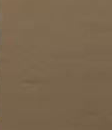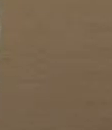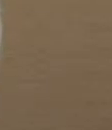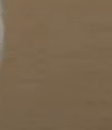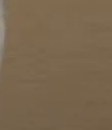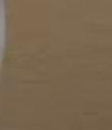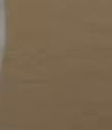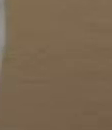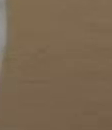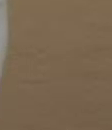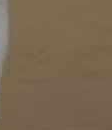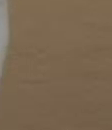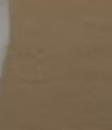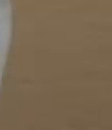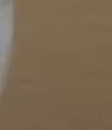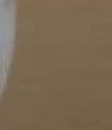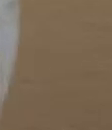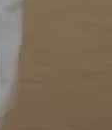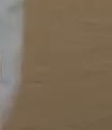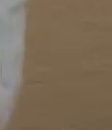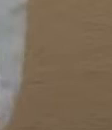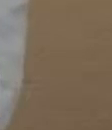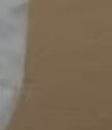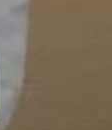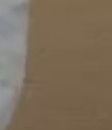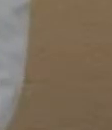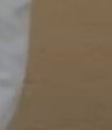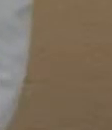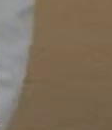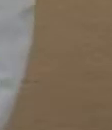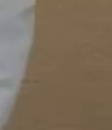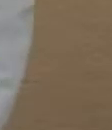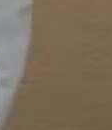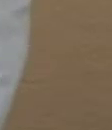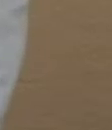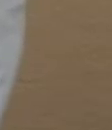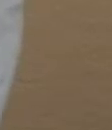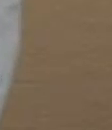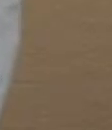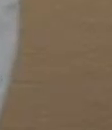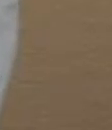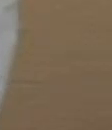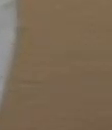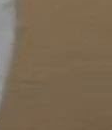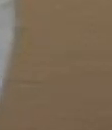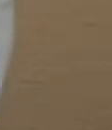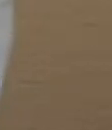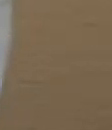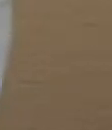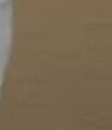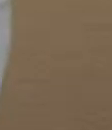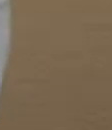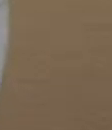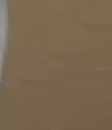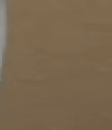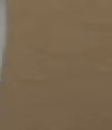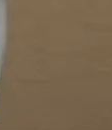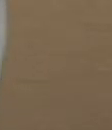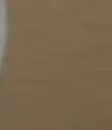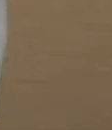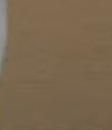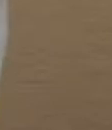Unido, né? Não somos britânicos, não. Nós estamos no Brasil e aqui a realidade é outra. Tem que se aprender uma